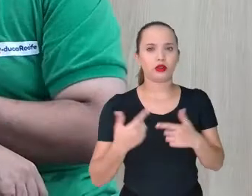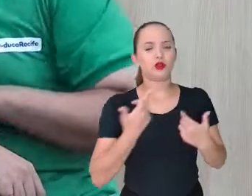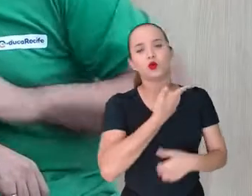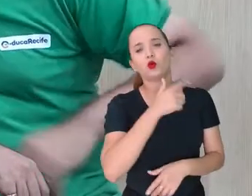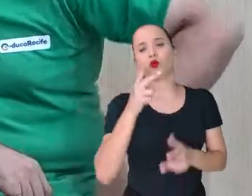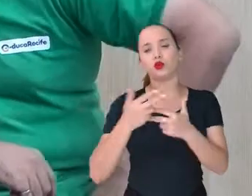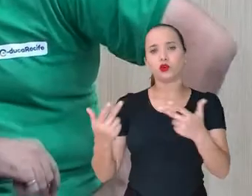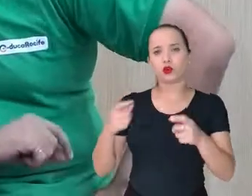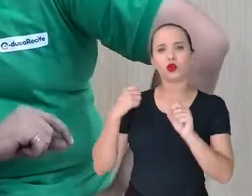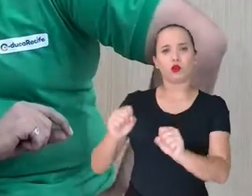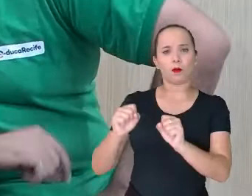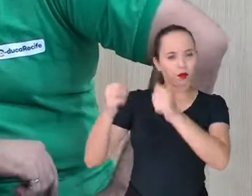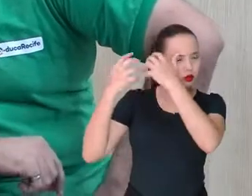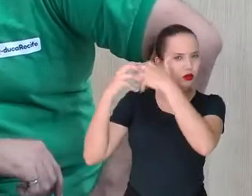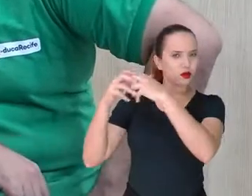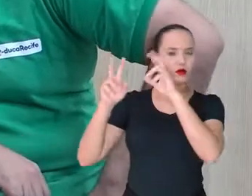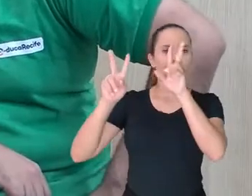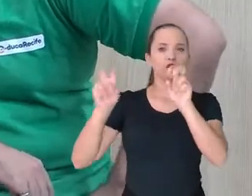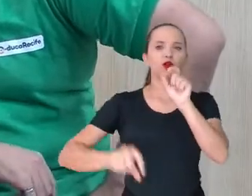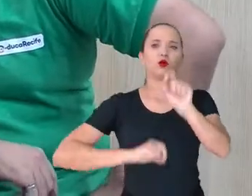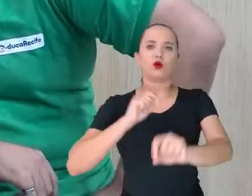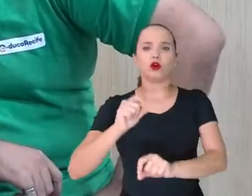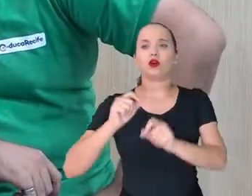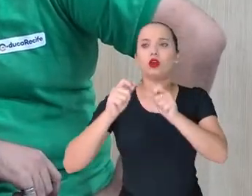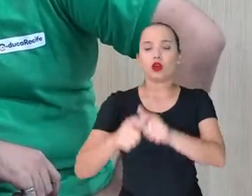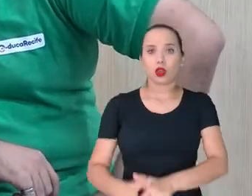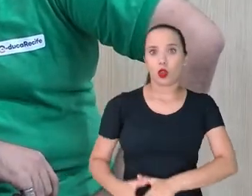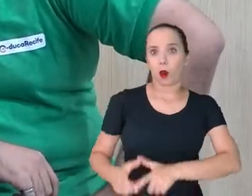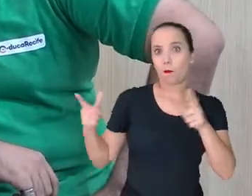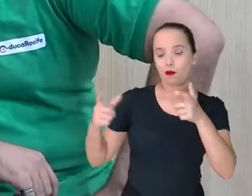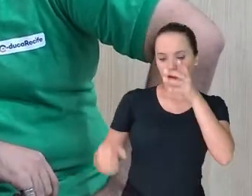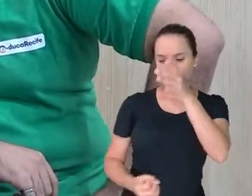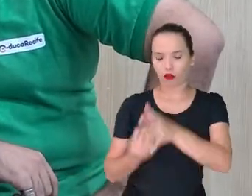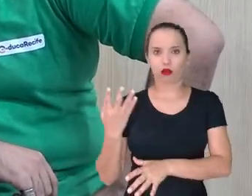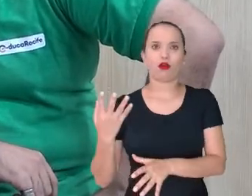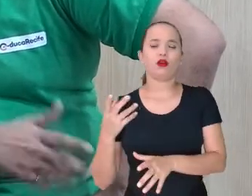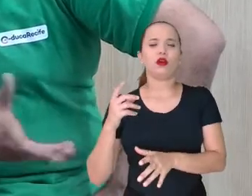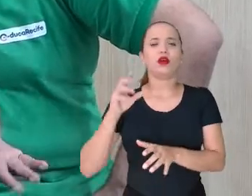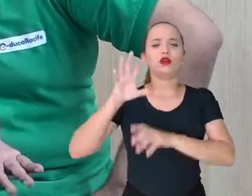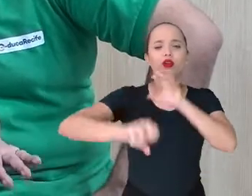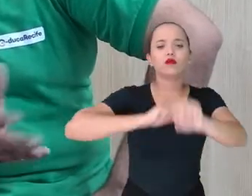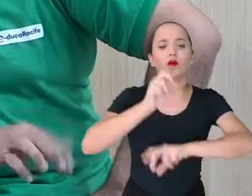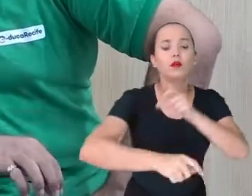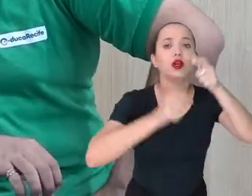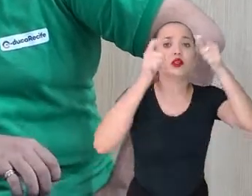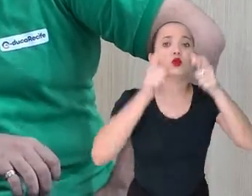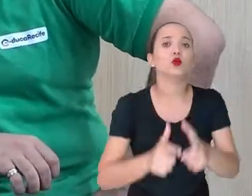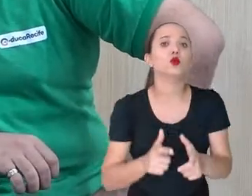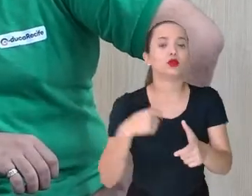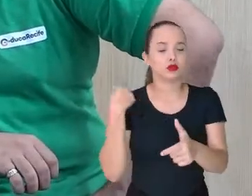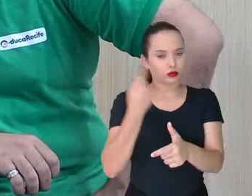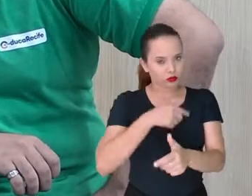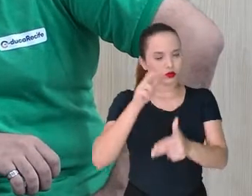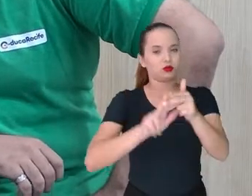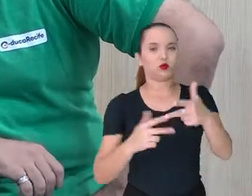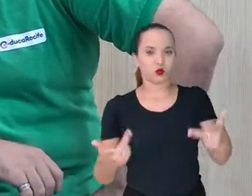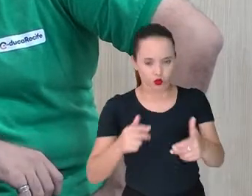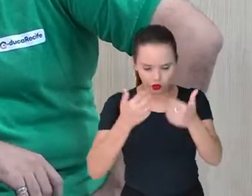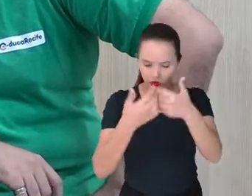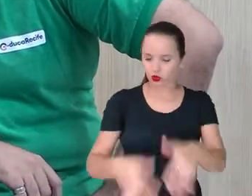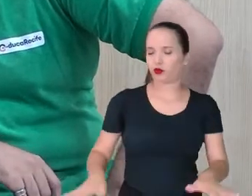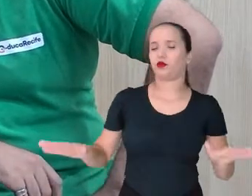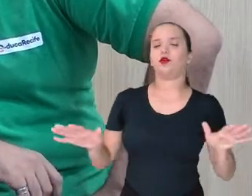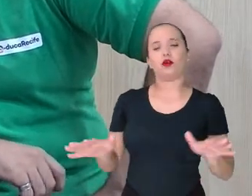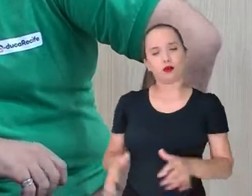que a professora. gente pode refletir, né, que aumenta a produção e a gente vai tirar de onde? Dos nossos recursos Recursos naturais. naturais.